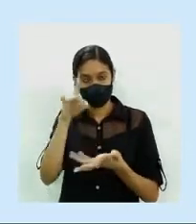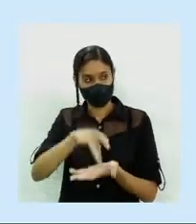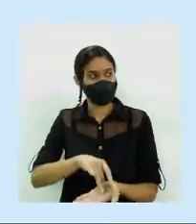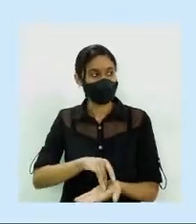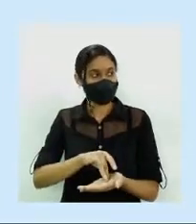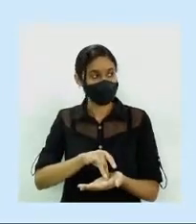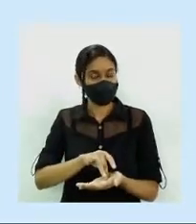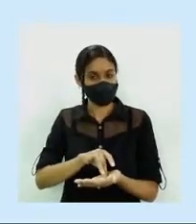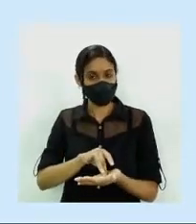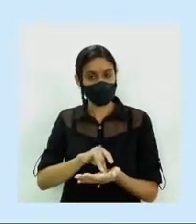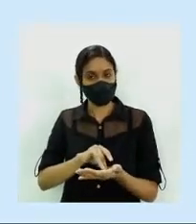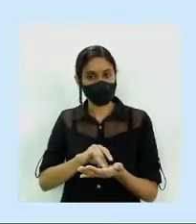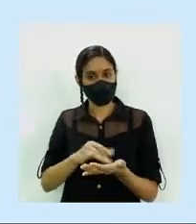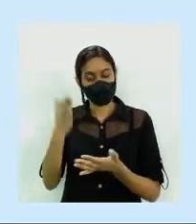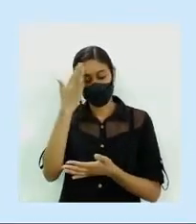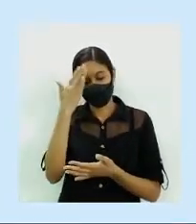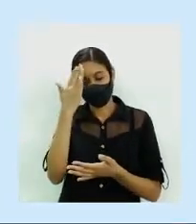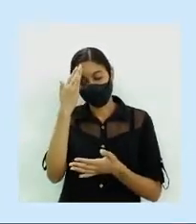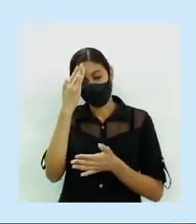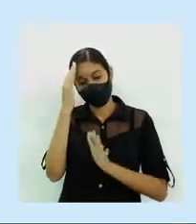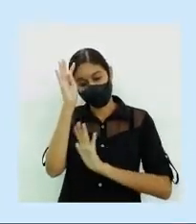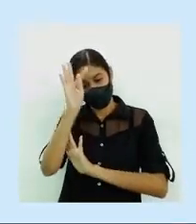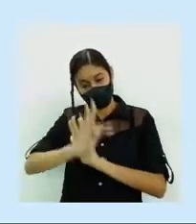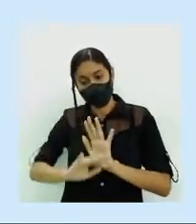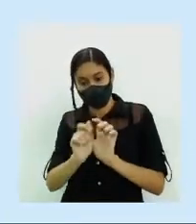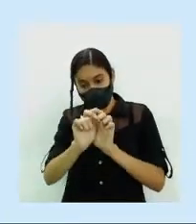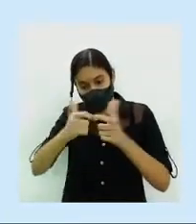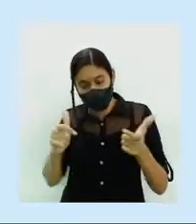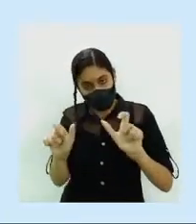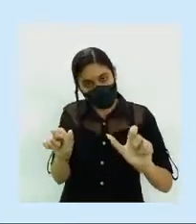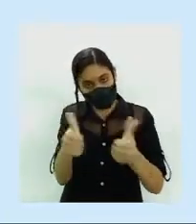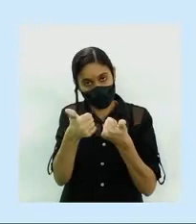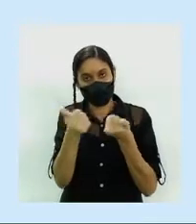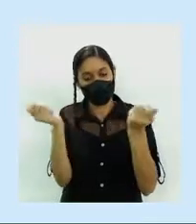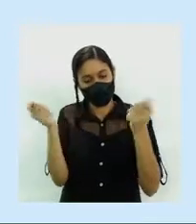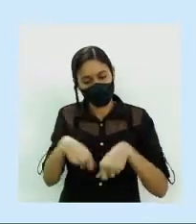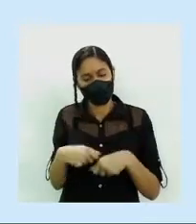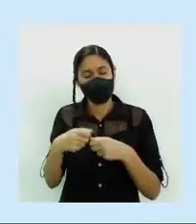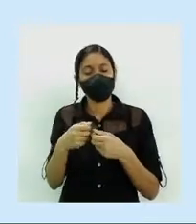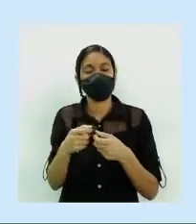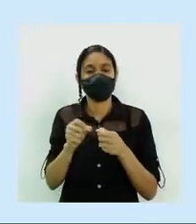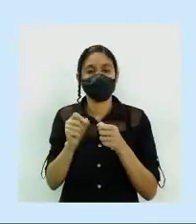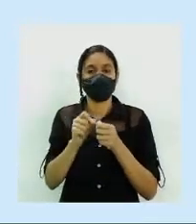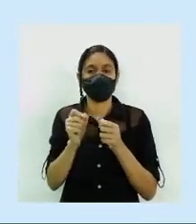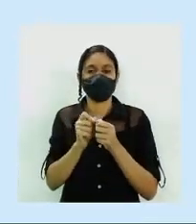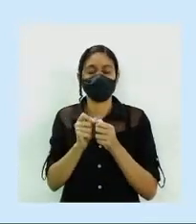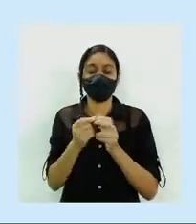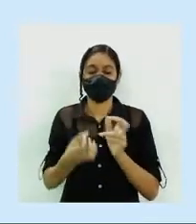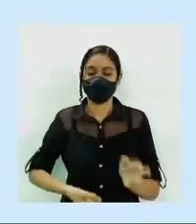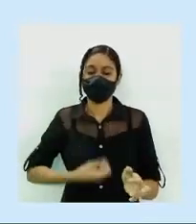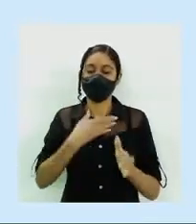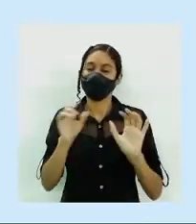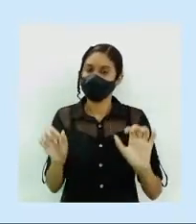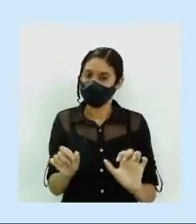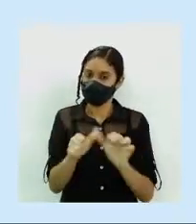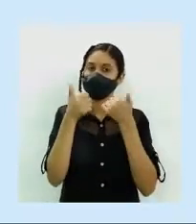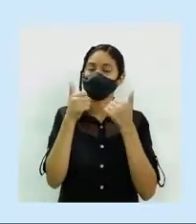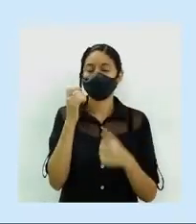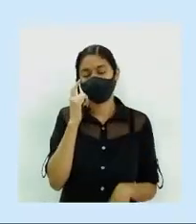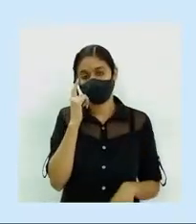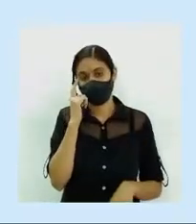se aproprie dele de uma maneira mais abrangente e possa compor a nossa poesia no